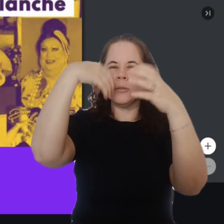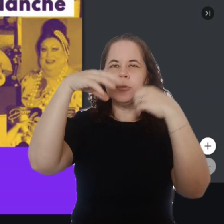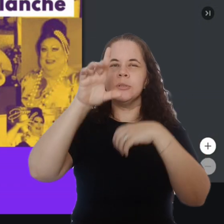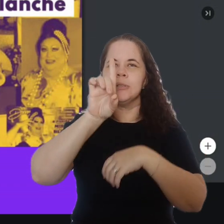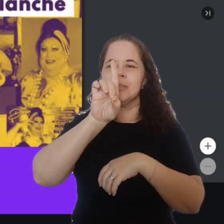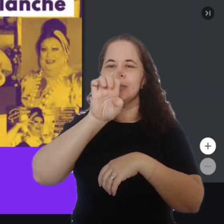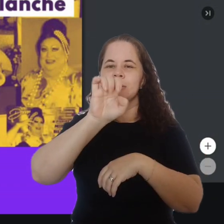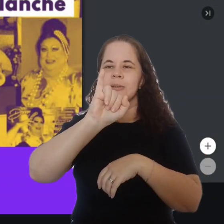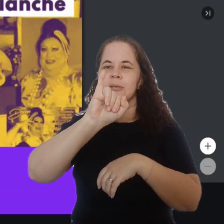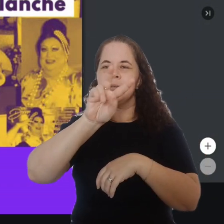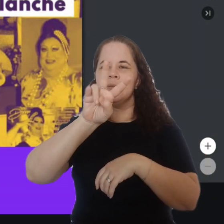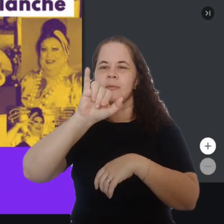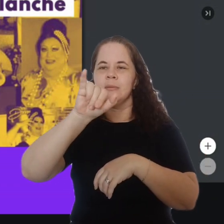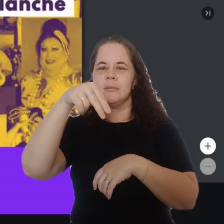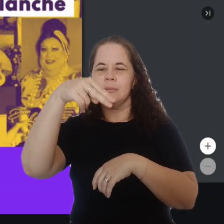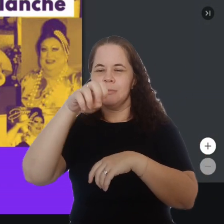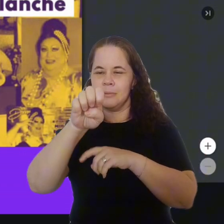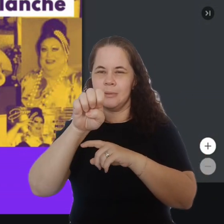né? E aí